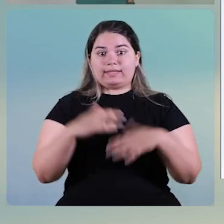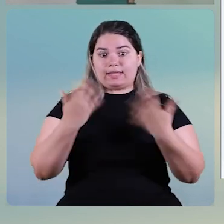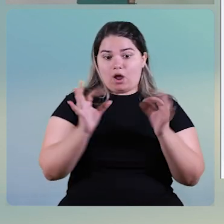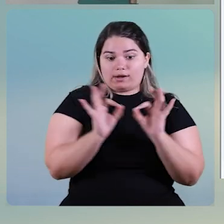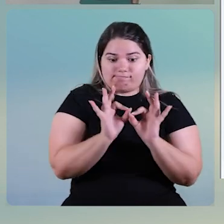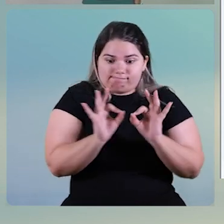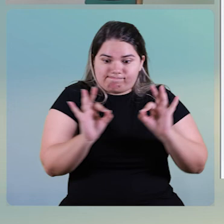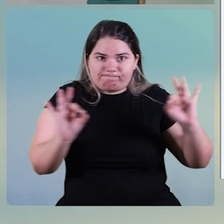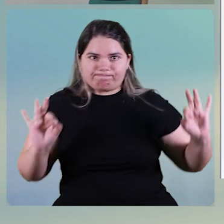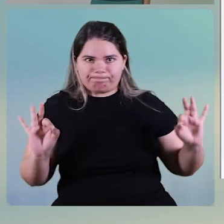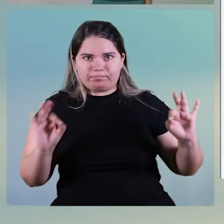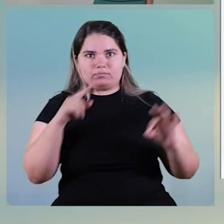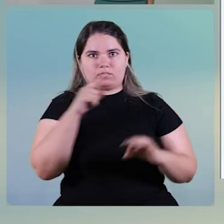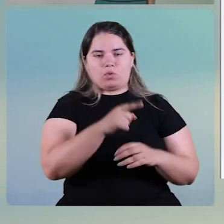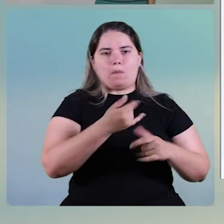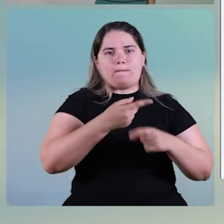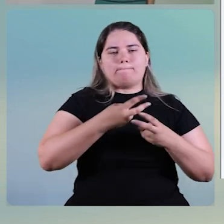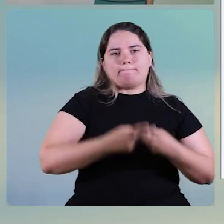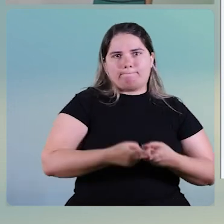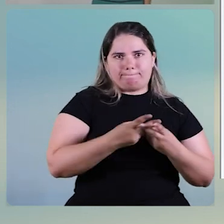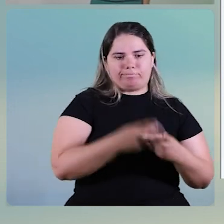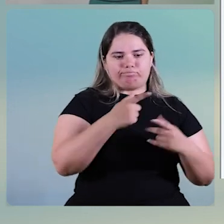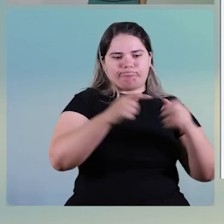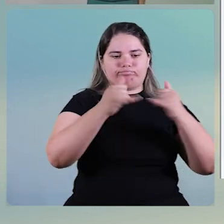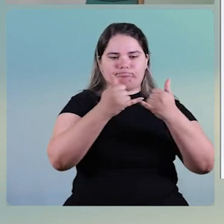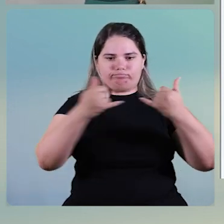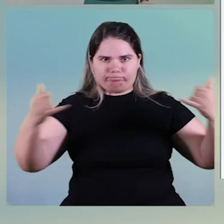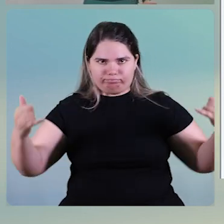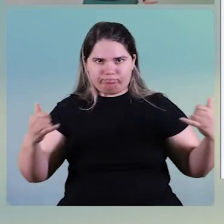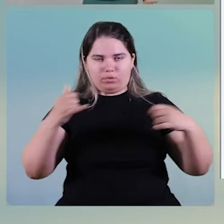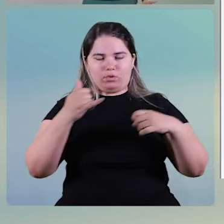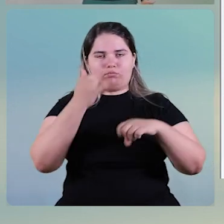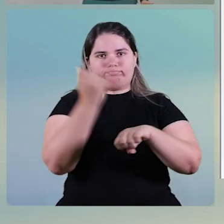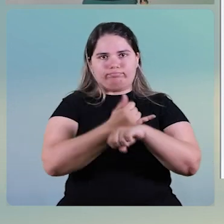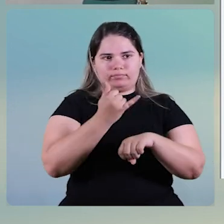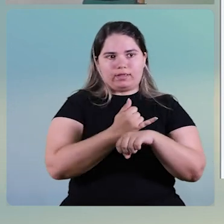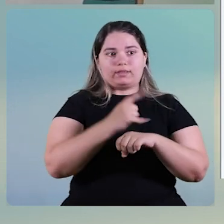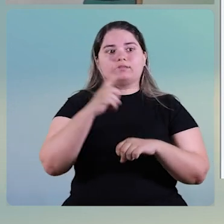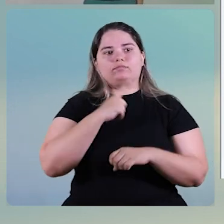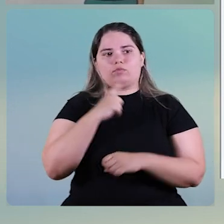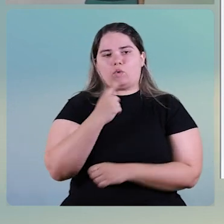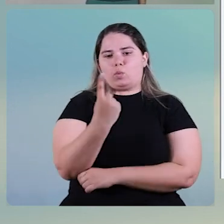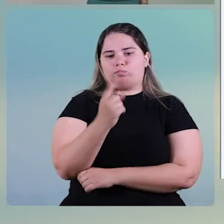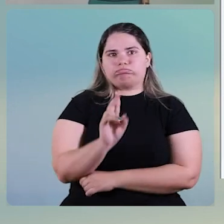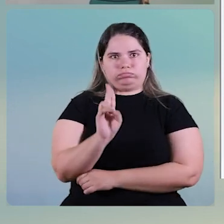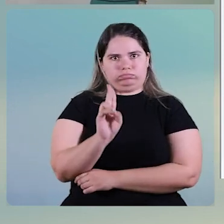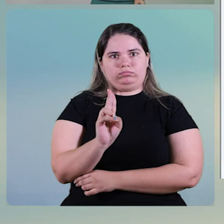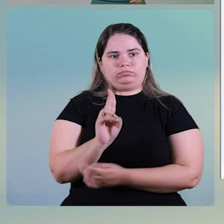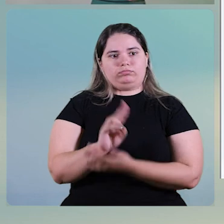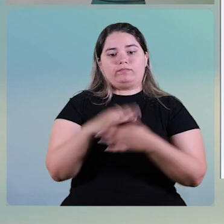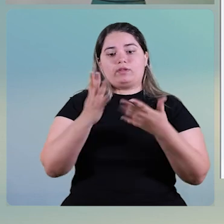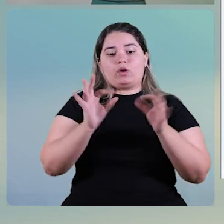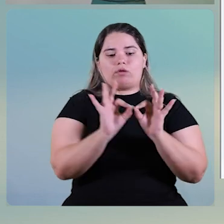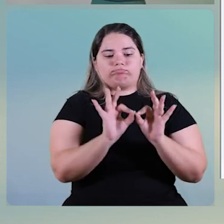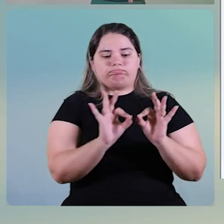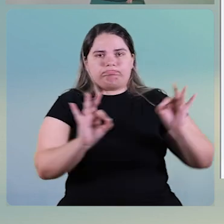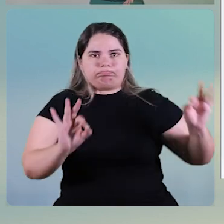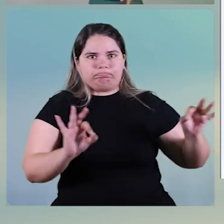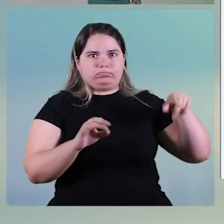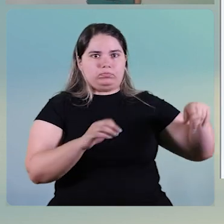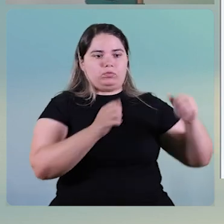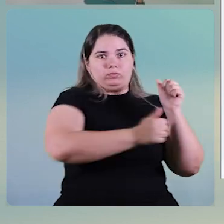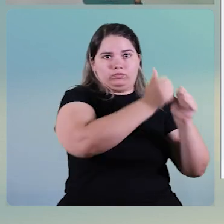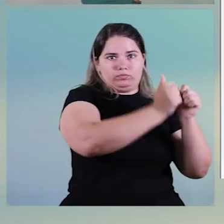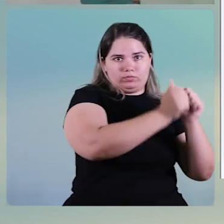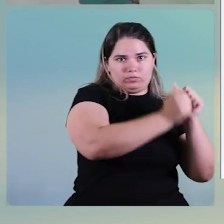Então a distância entre o peso da barra e o apoio tem uma unidade. A distância entre a carga,